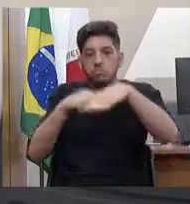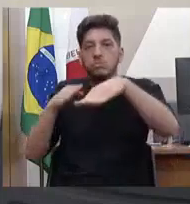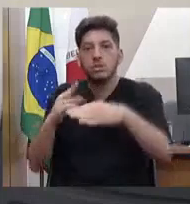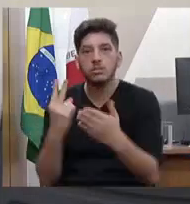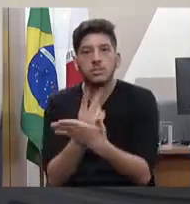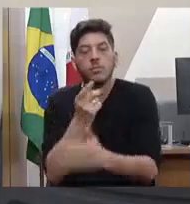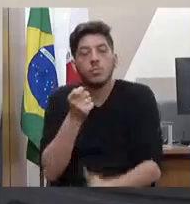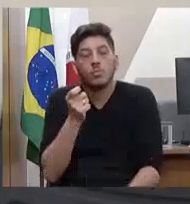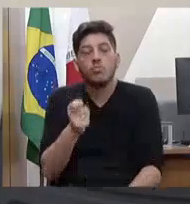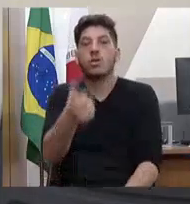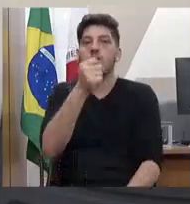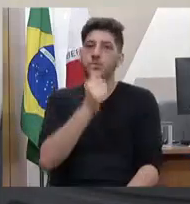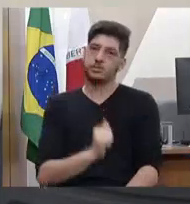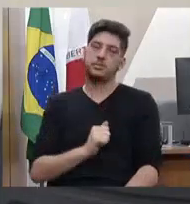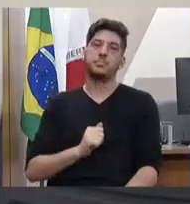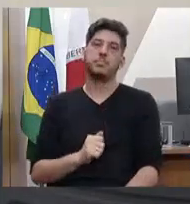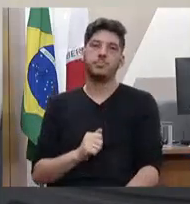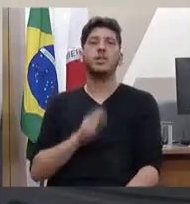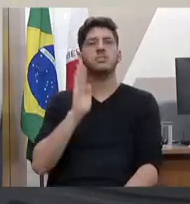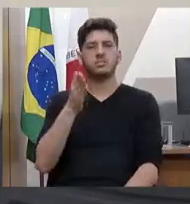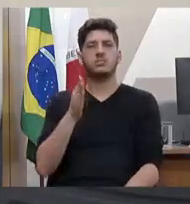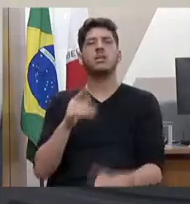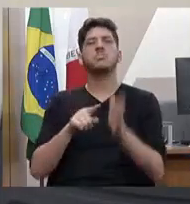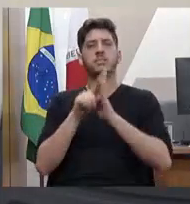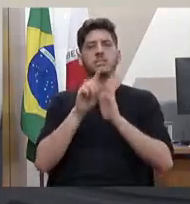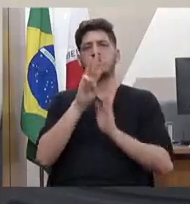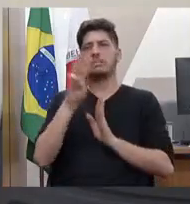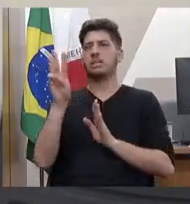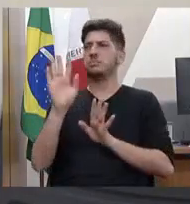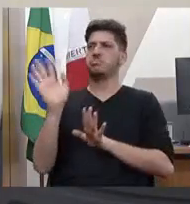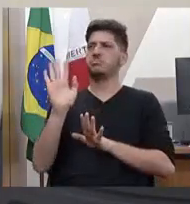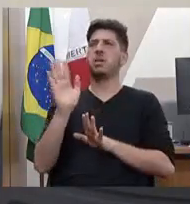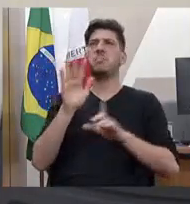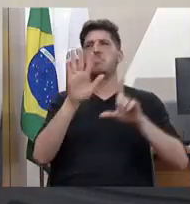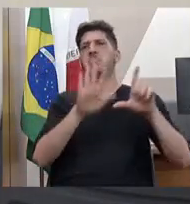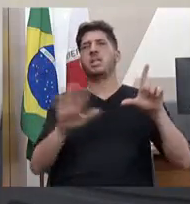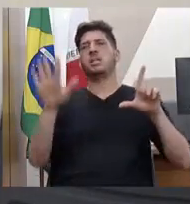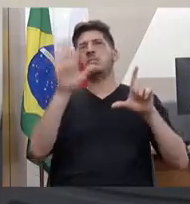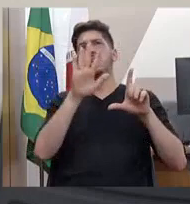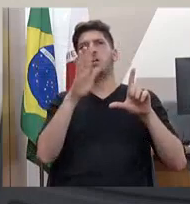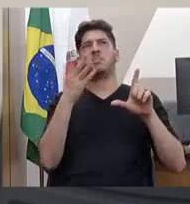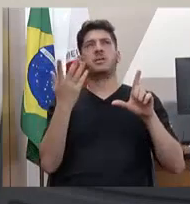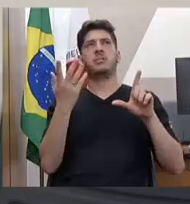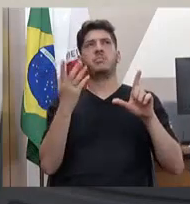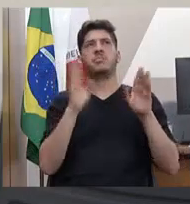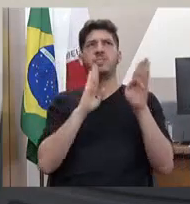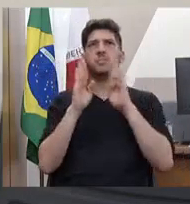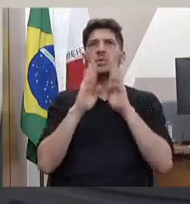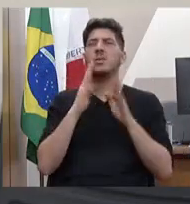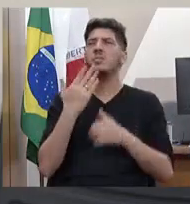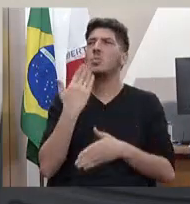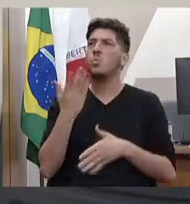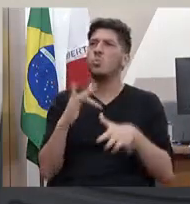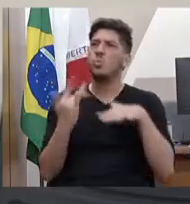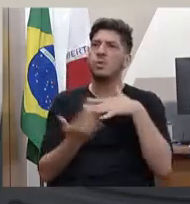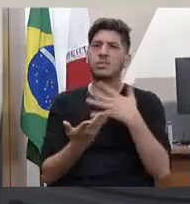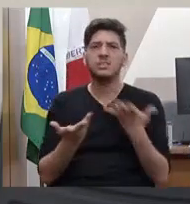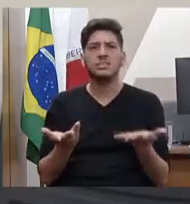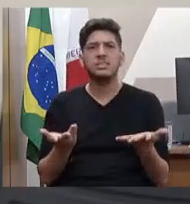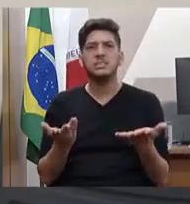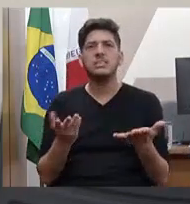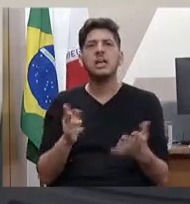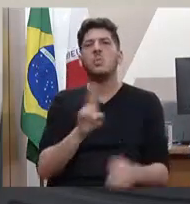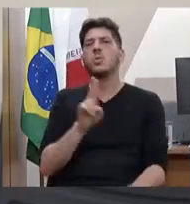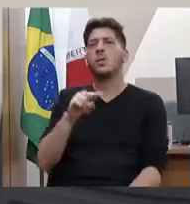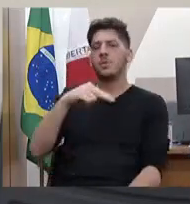no no eu entrei num site num site não não uma plataforma num Facebook né numa que chama